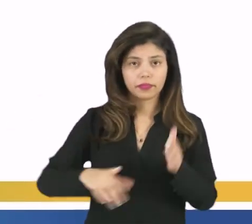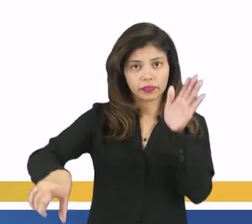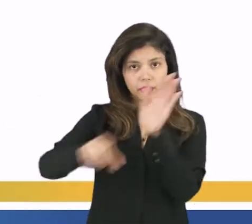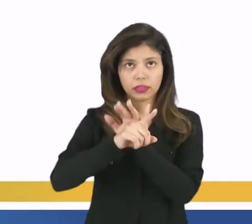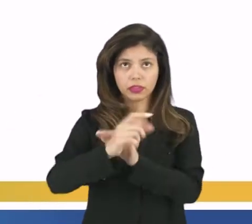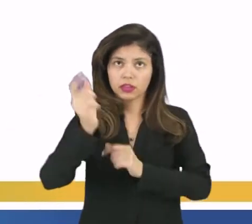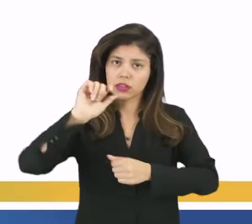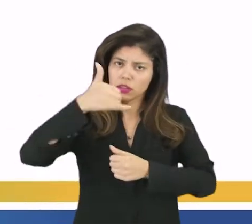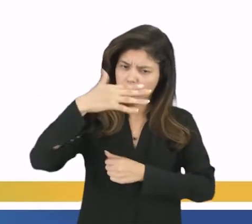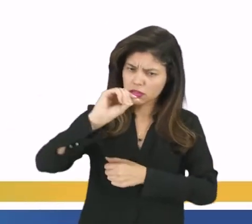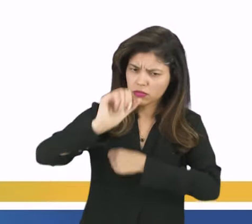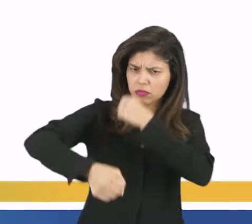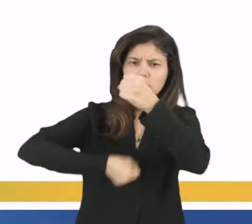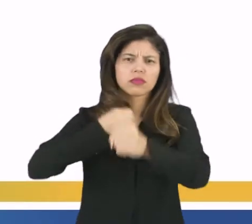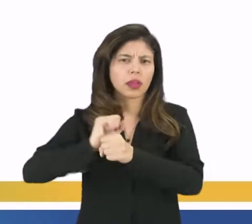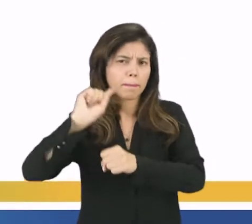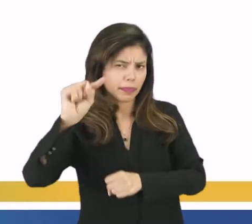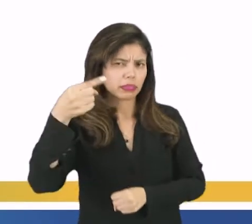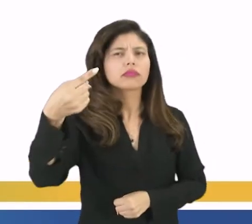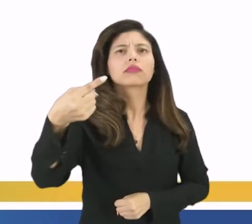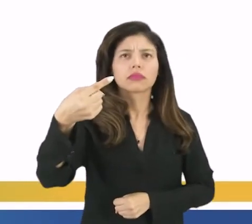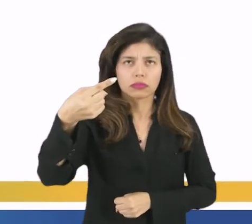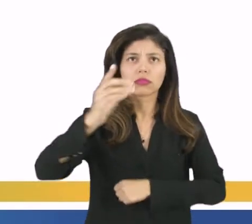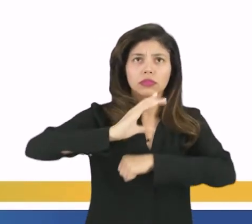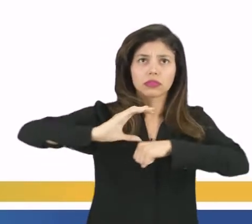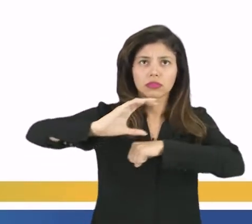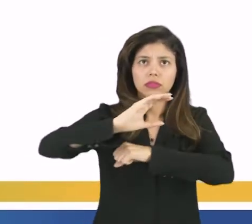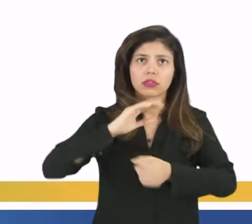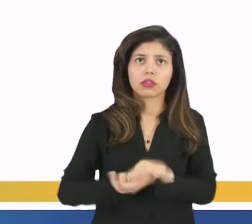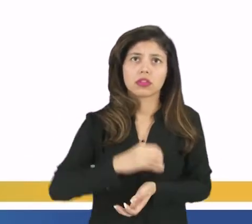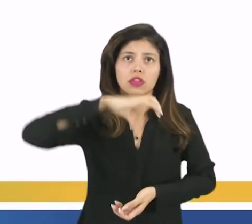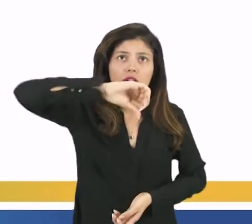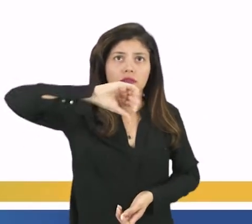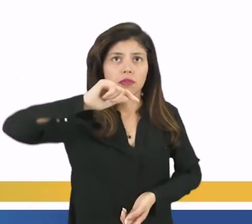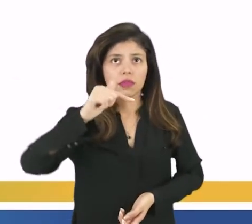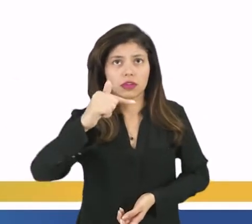10 anos depois da constituição, que é a lei 9